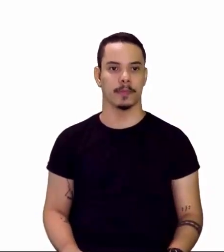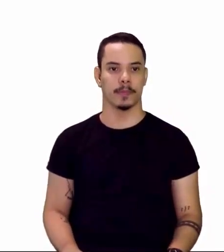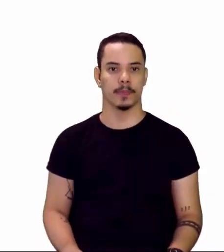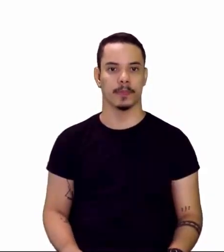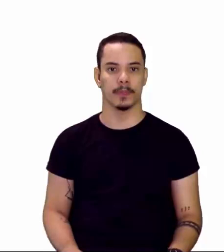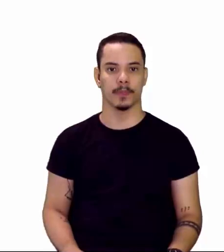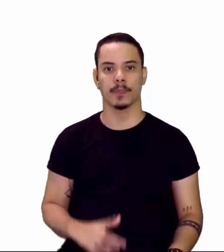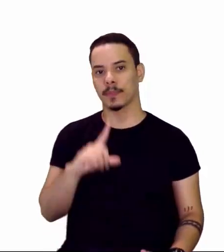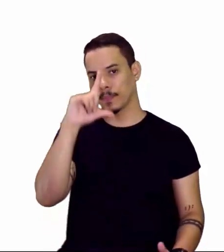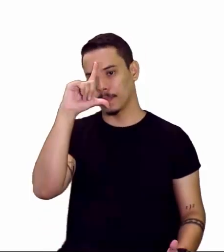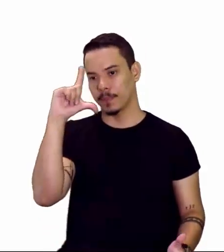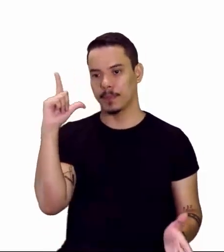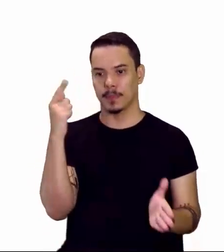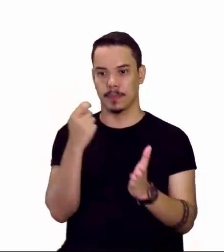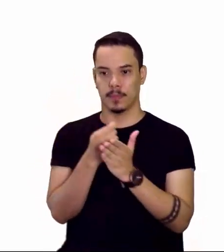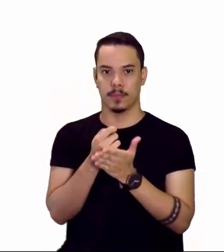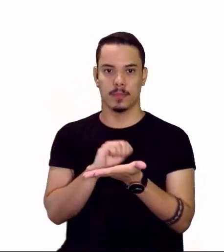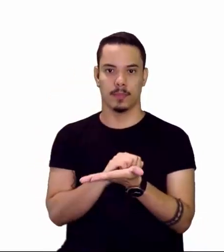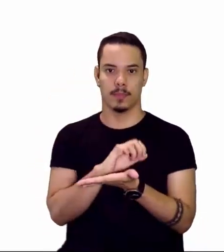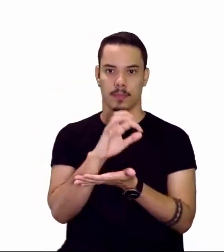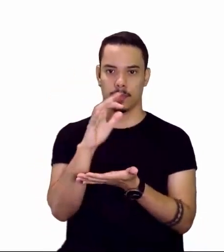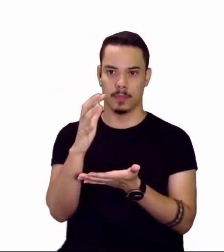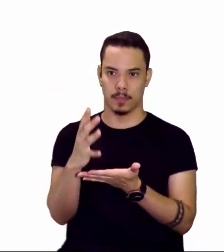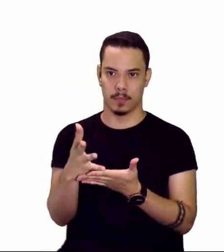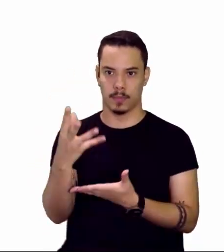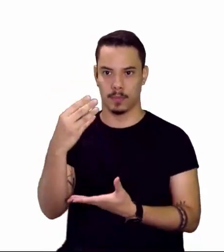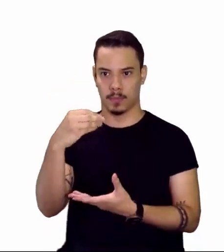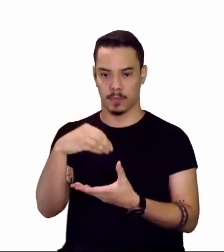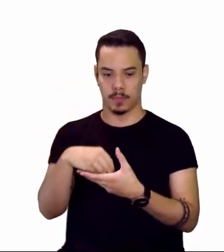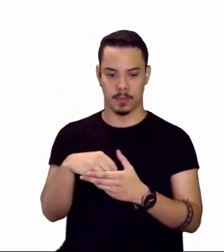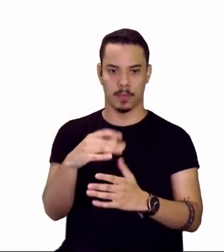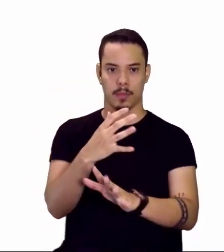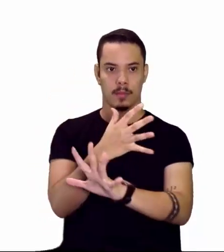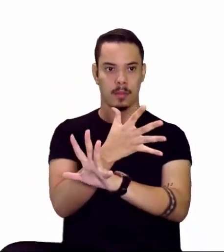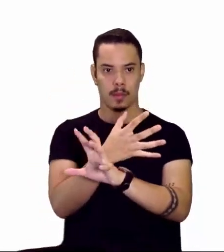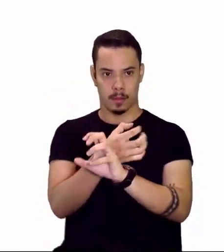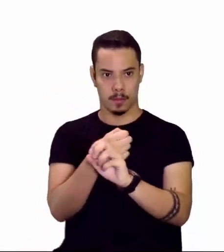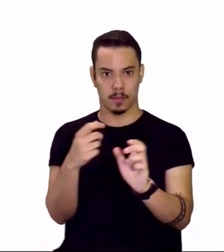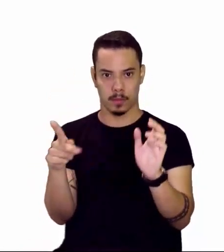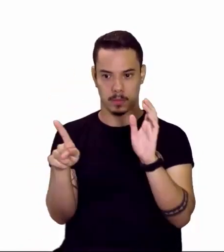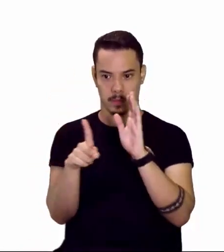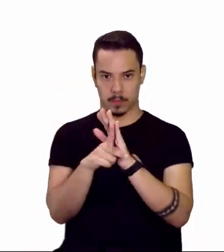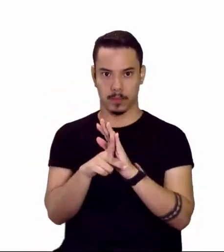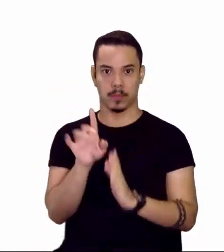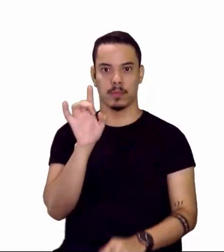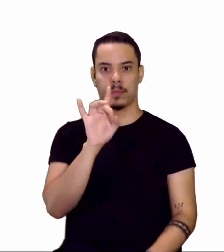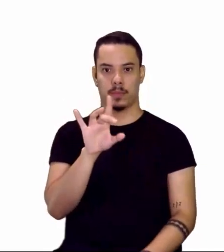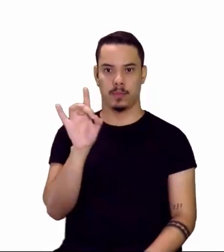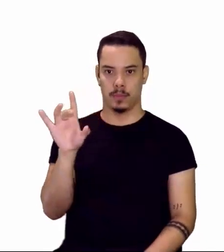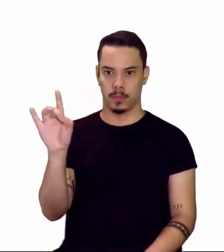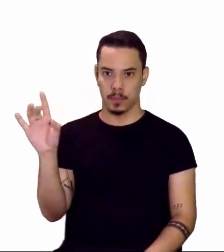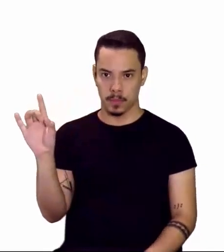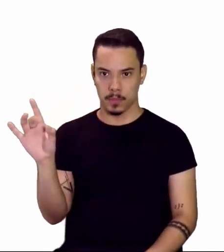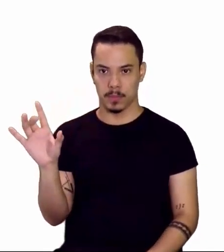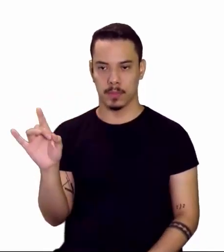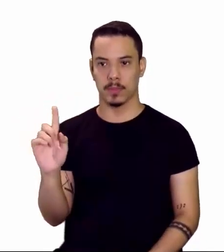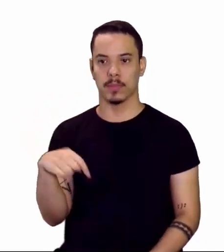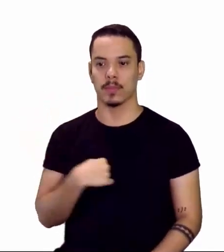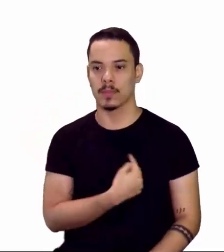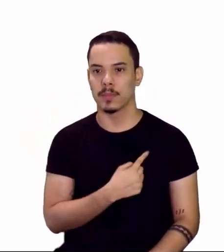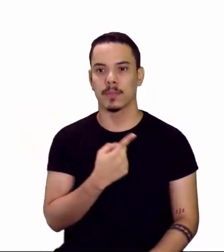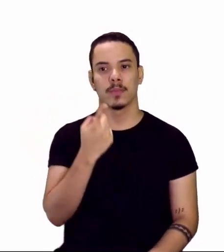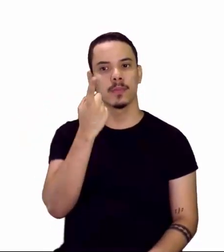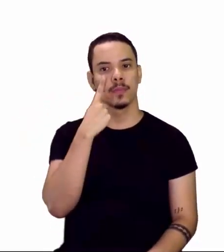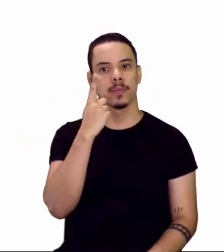Para determinar a geometria de uma molécula, da repulsão dos pares eletrônicos da camada de valência, agora